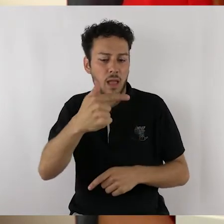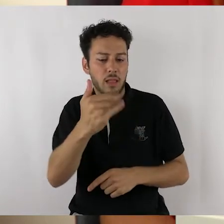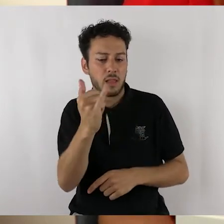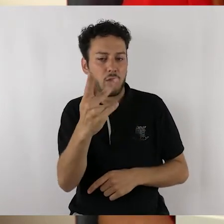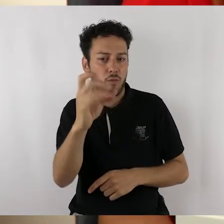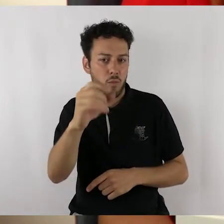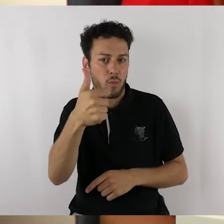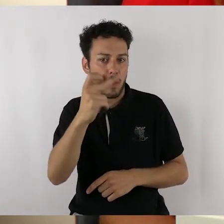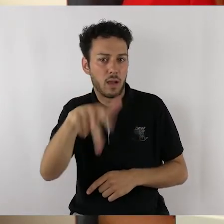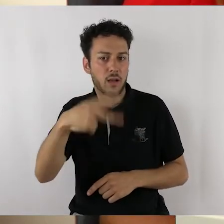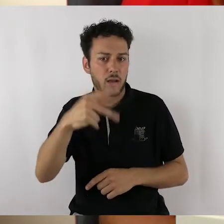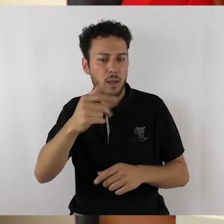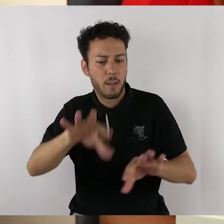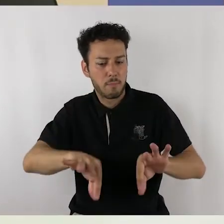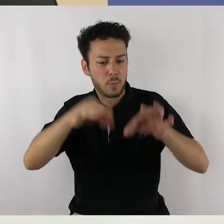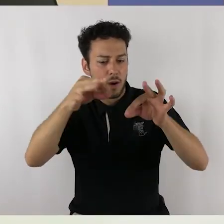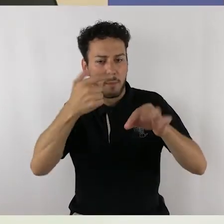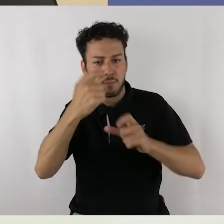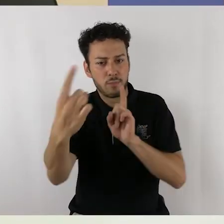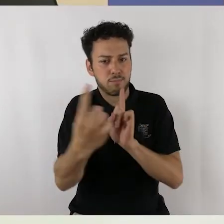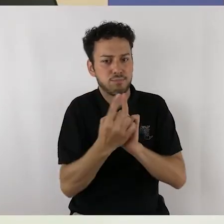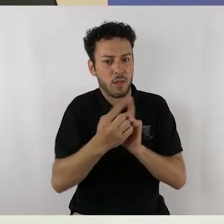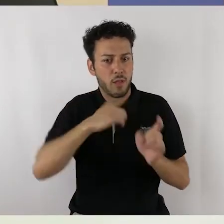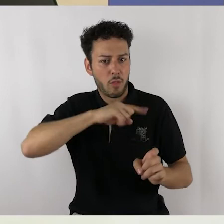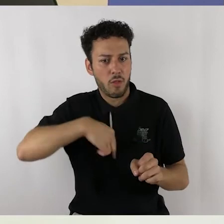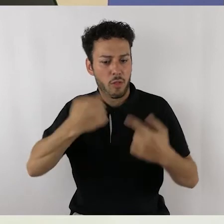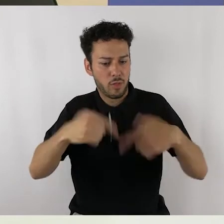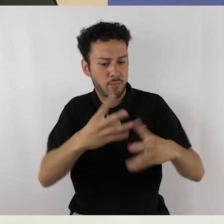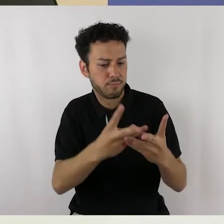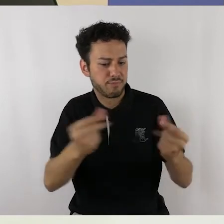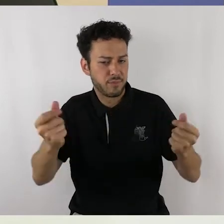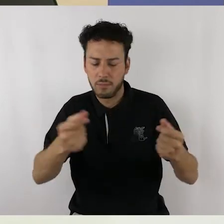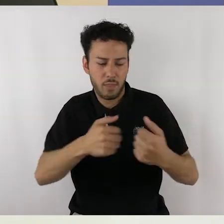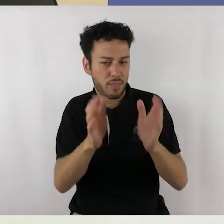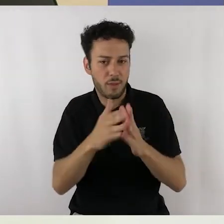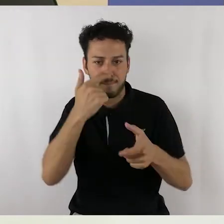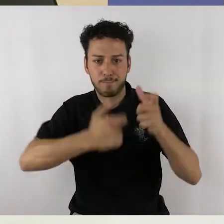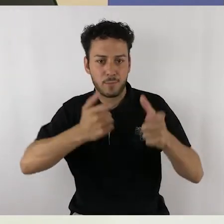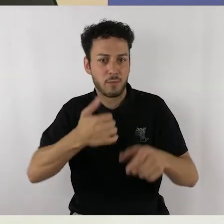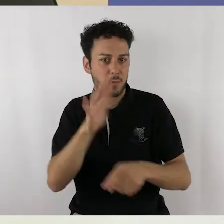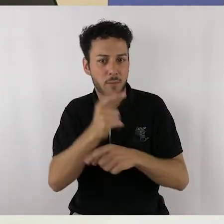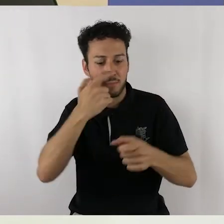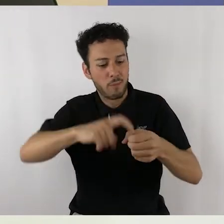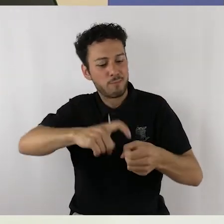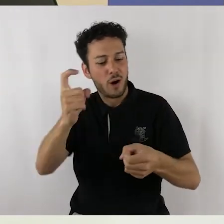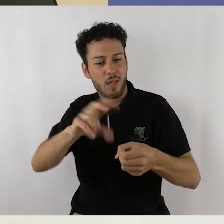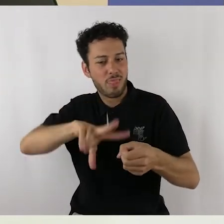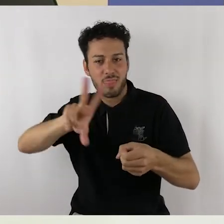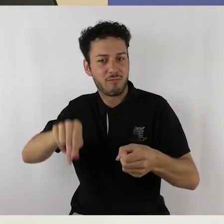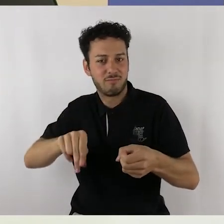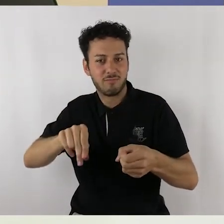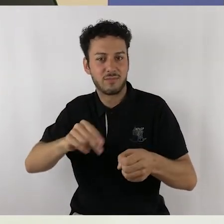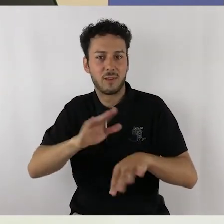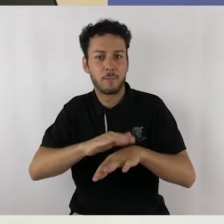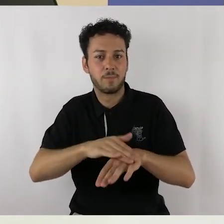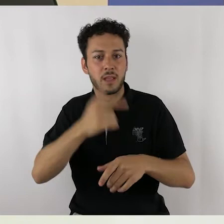o ativo banco tem disponível para os clientes nós temos soluções para todas as situações ninguém fica de fora